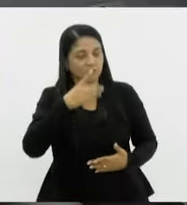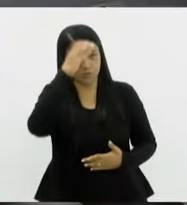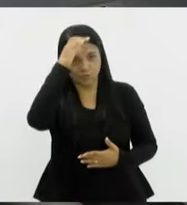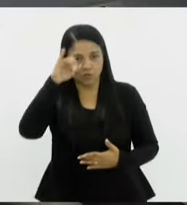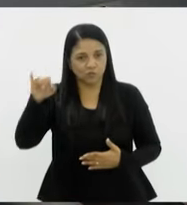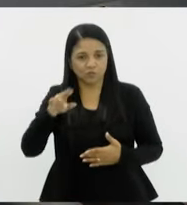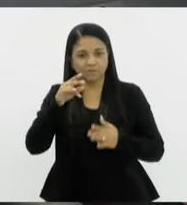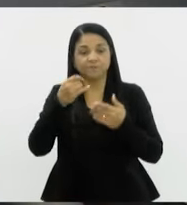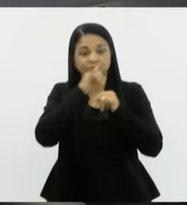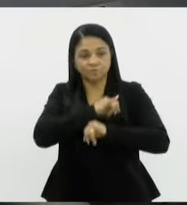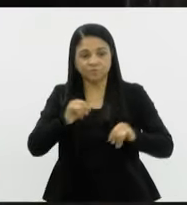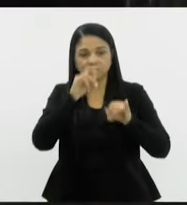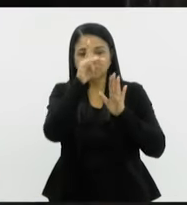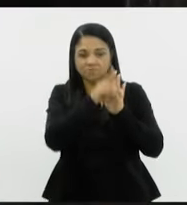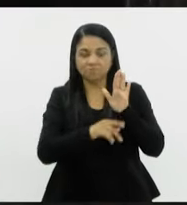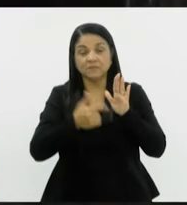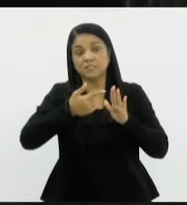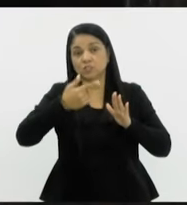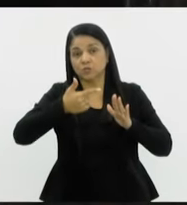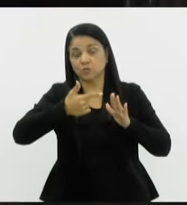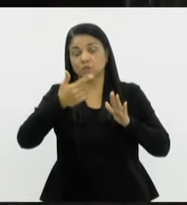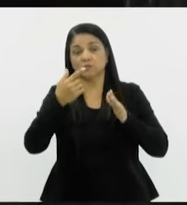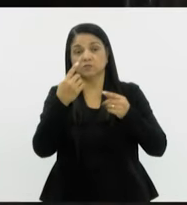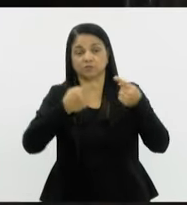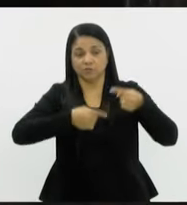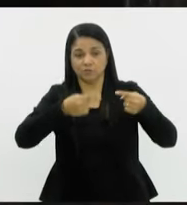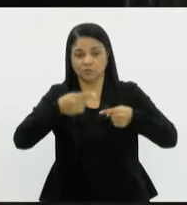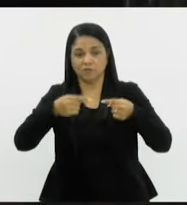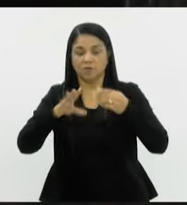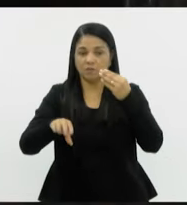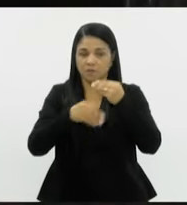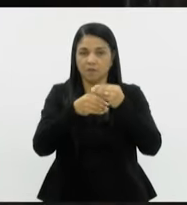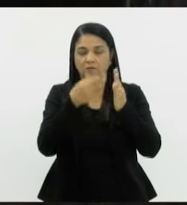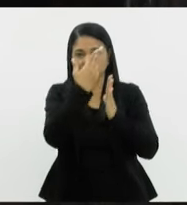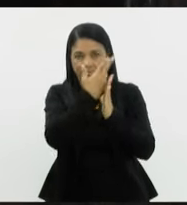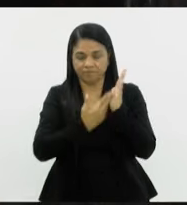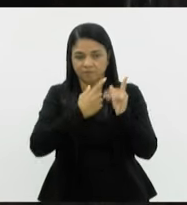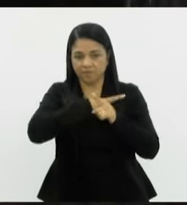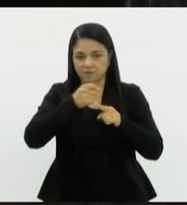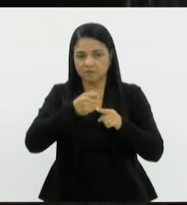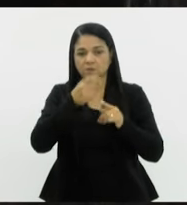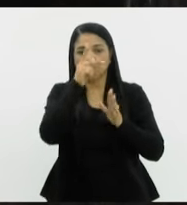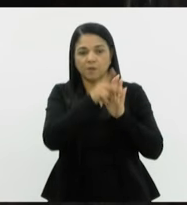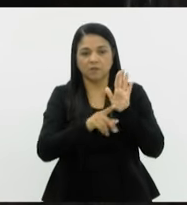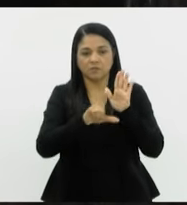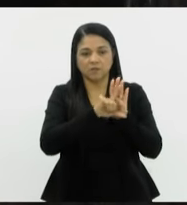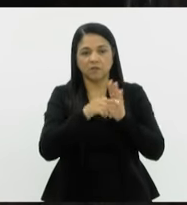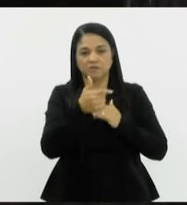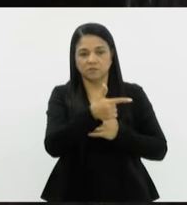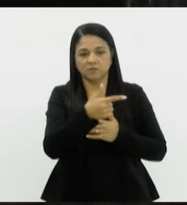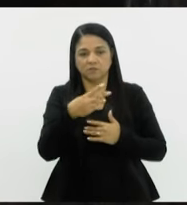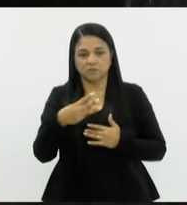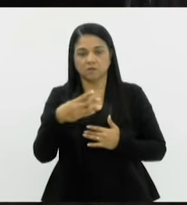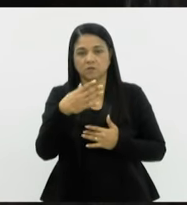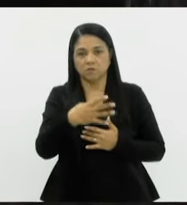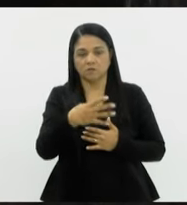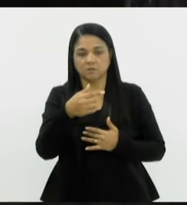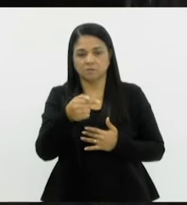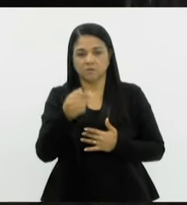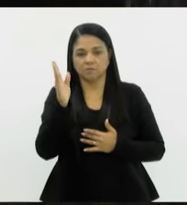Anuncio em tramitação ordinária e segunda discussão, redação do vencido, assim emendado. Projeto de lei número 2347-A